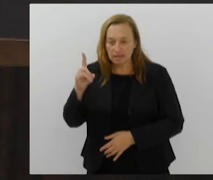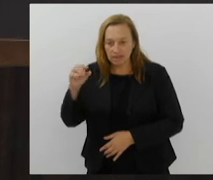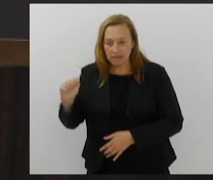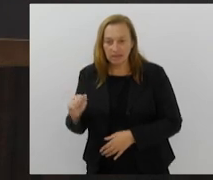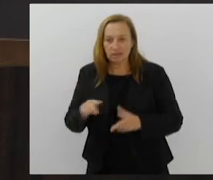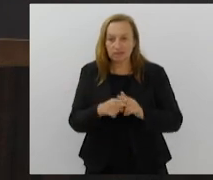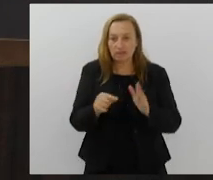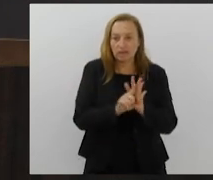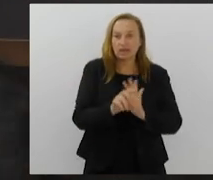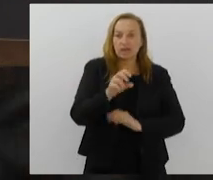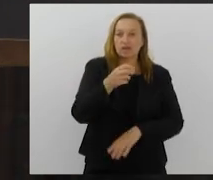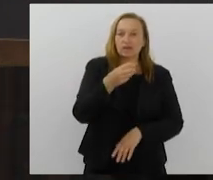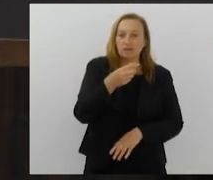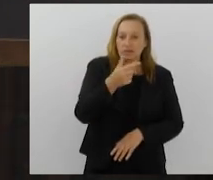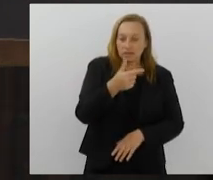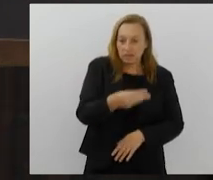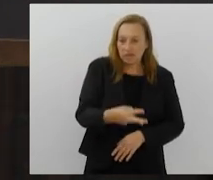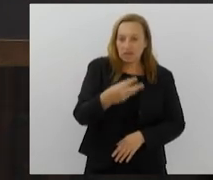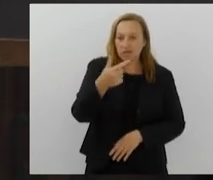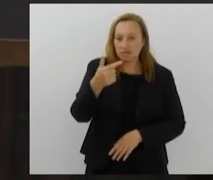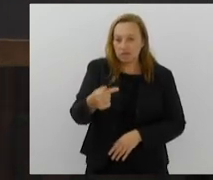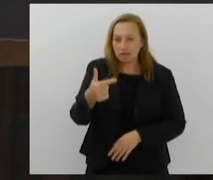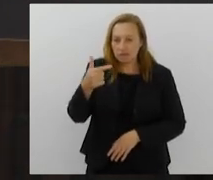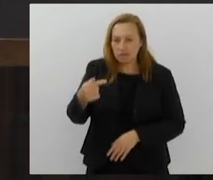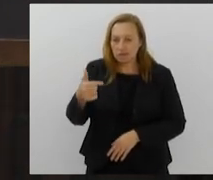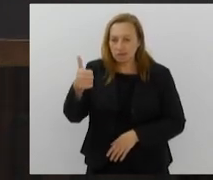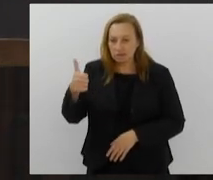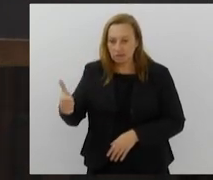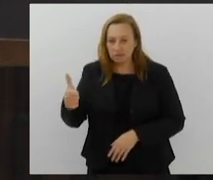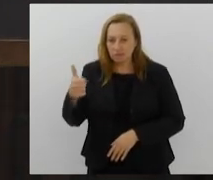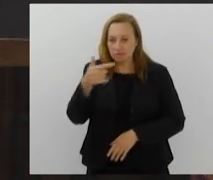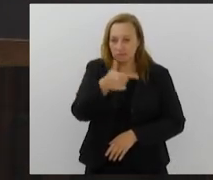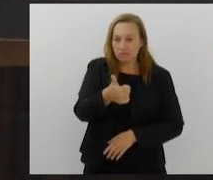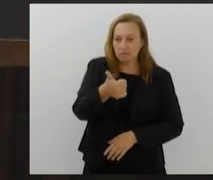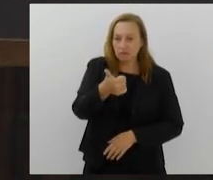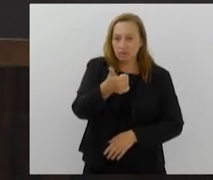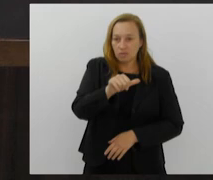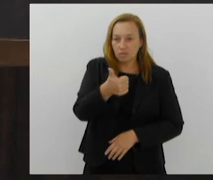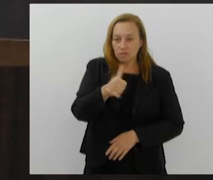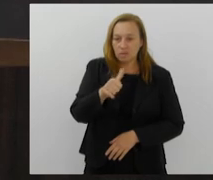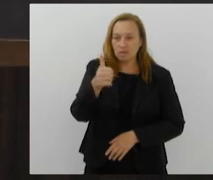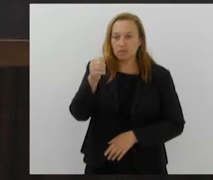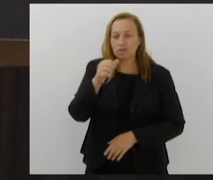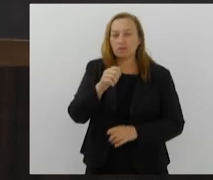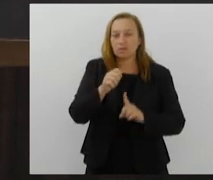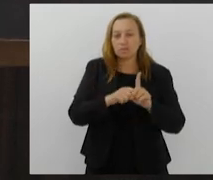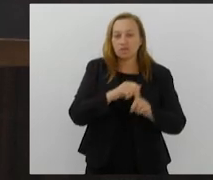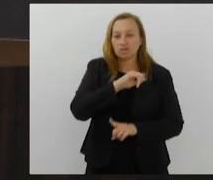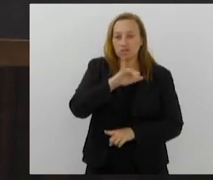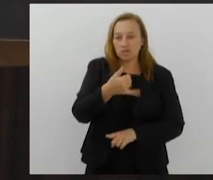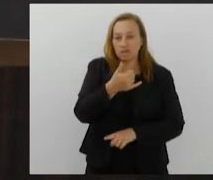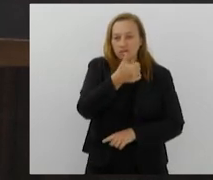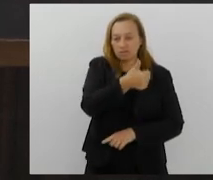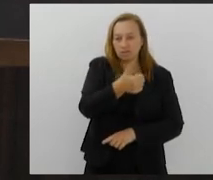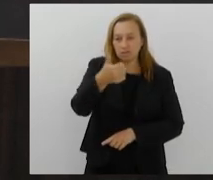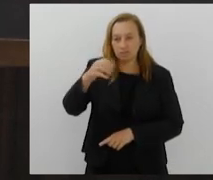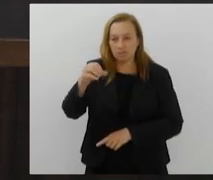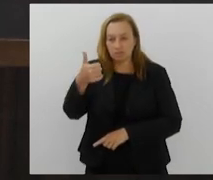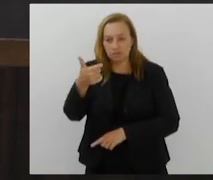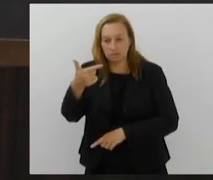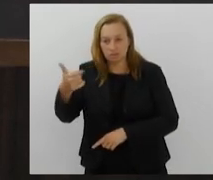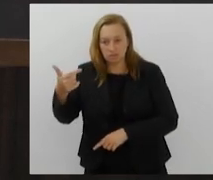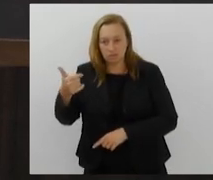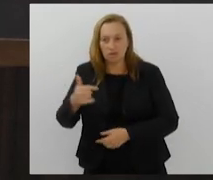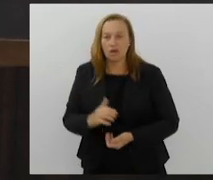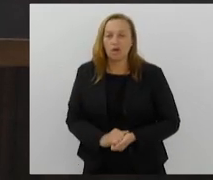a lei número 8.152, de 5 de novembro de 2018, e revoga a lei 3.771, de 11